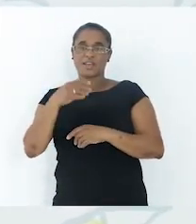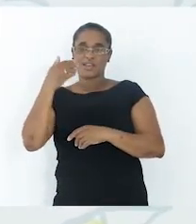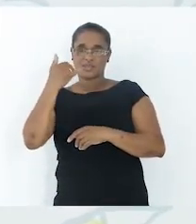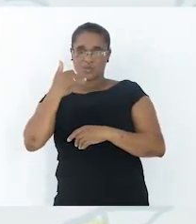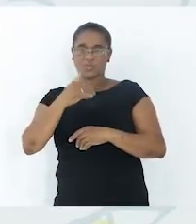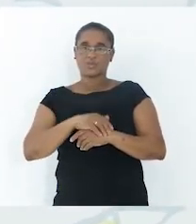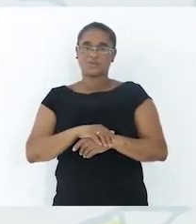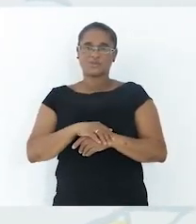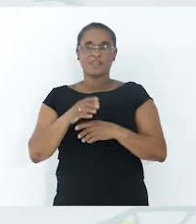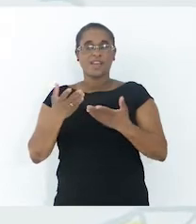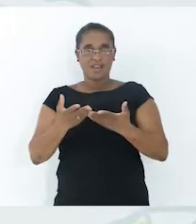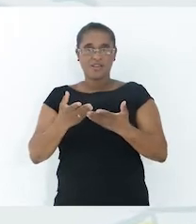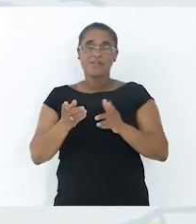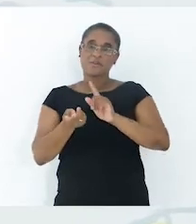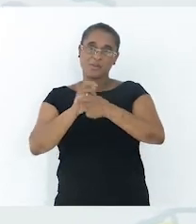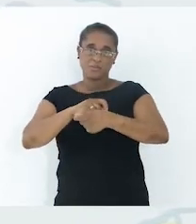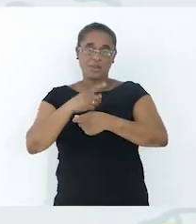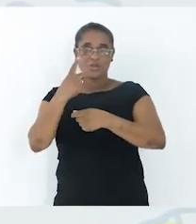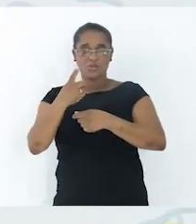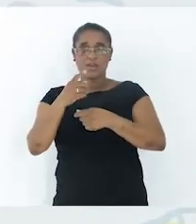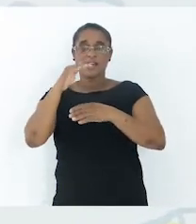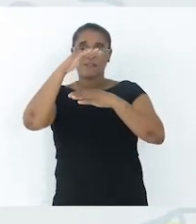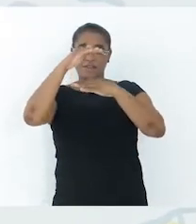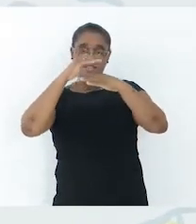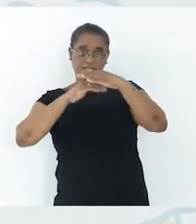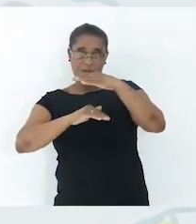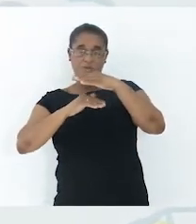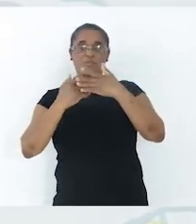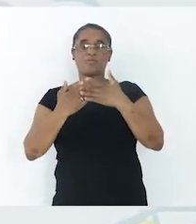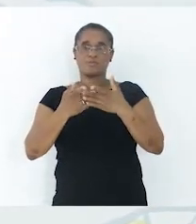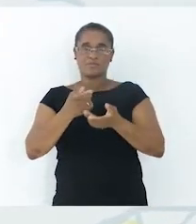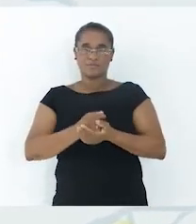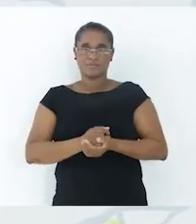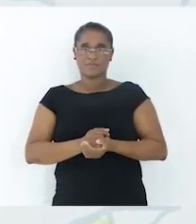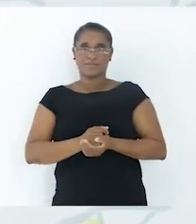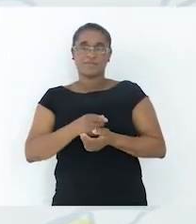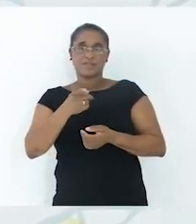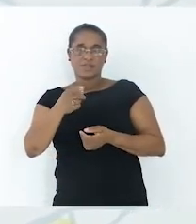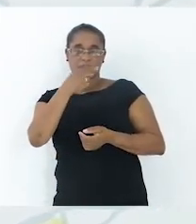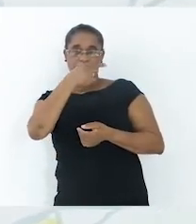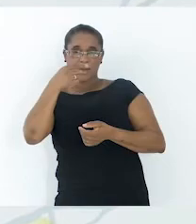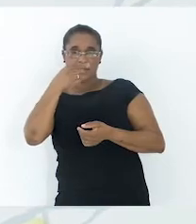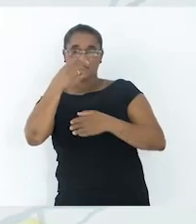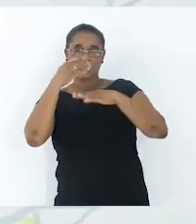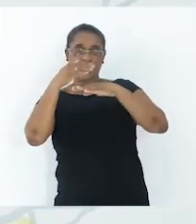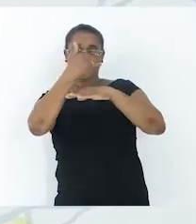5,2. Vamos transformar isto numa fração. Ok? Menos 23